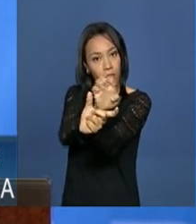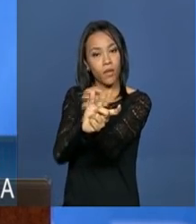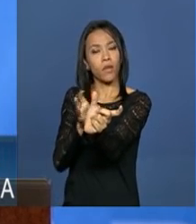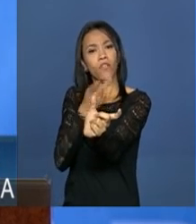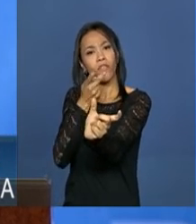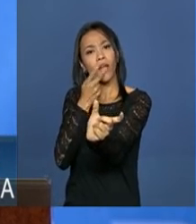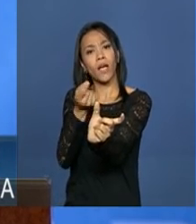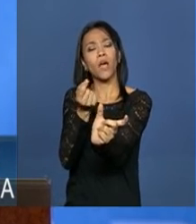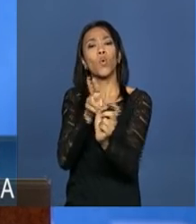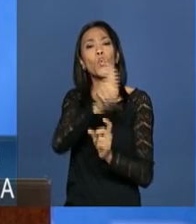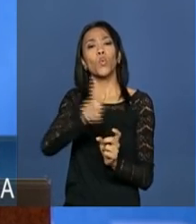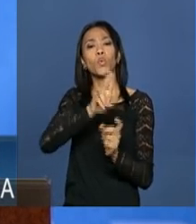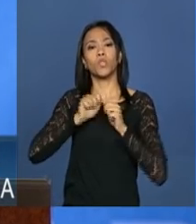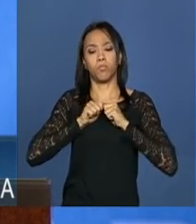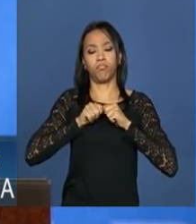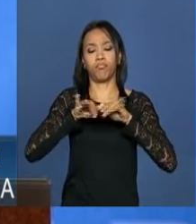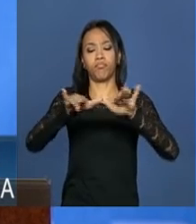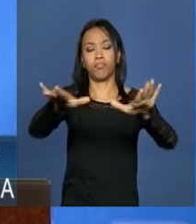vazamentos seletivos.